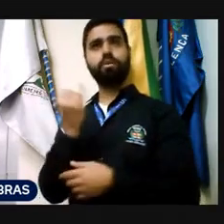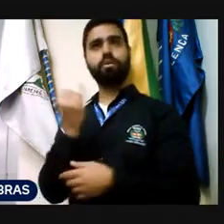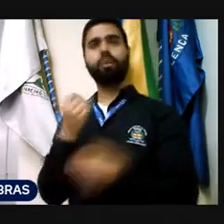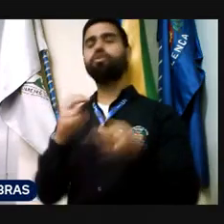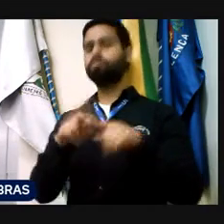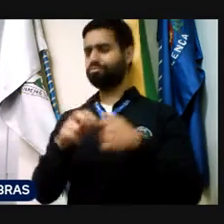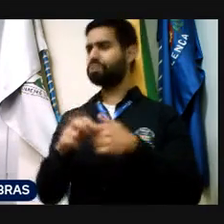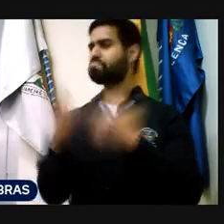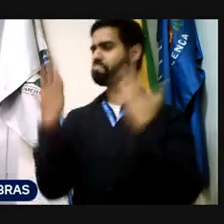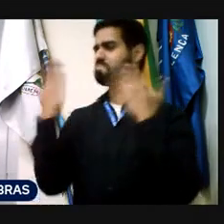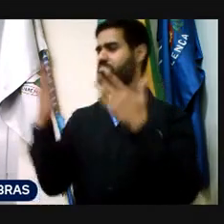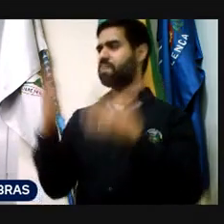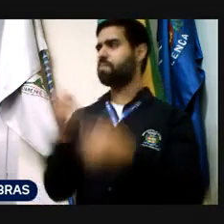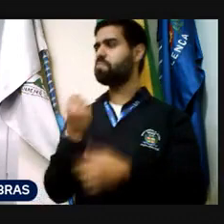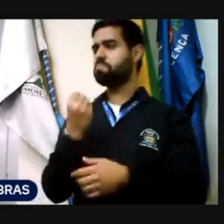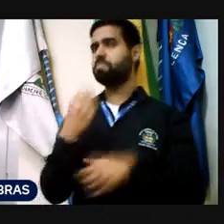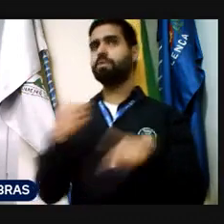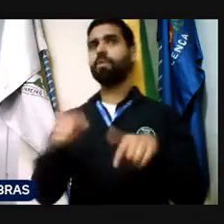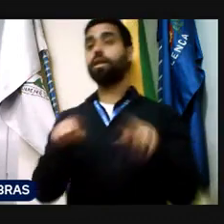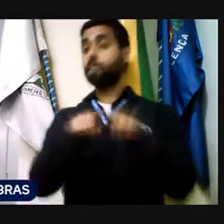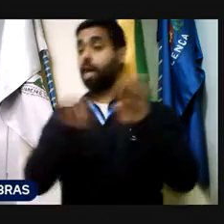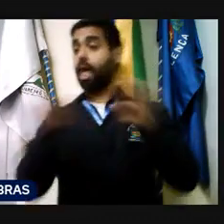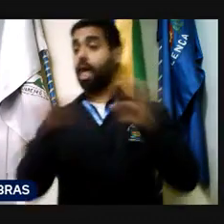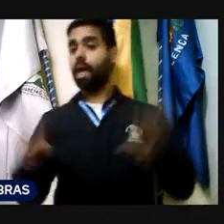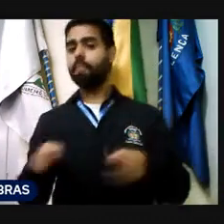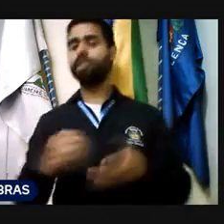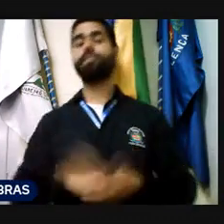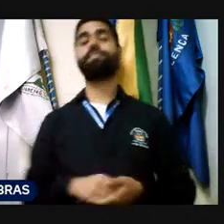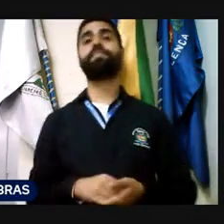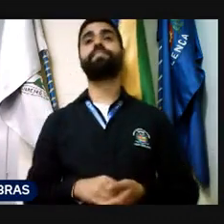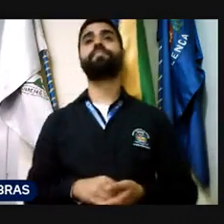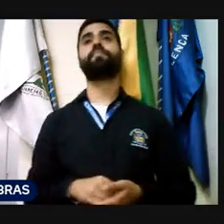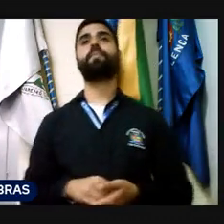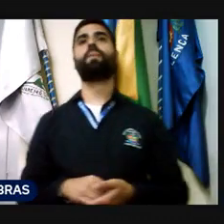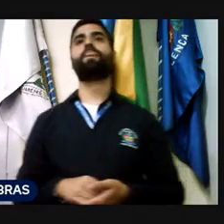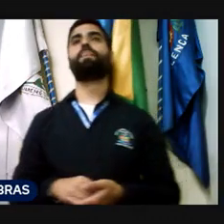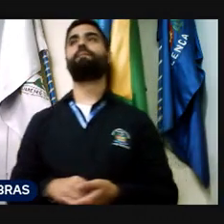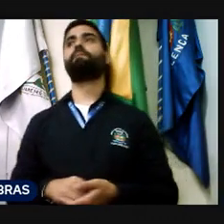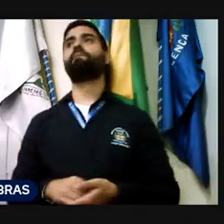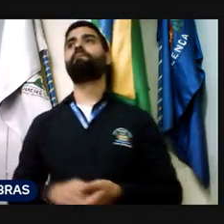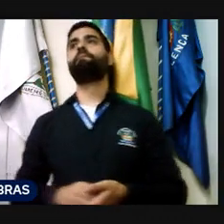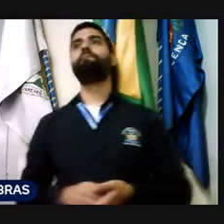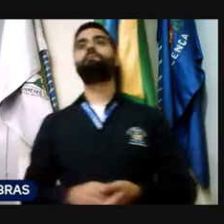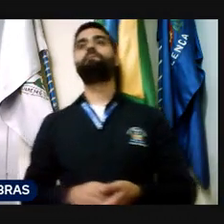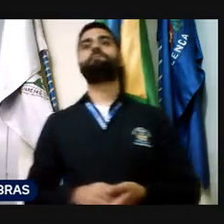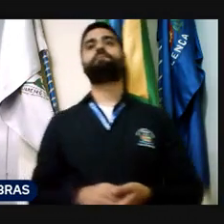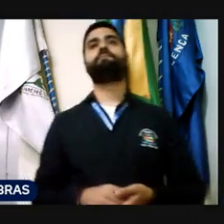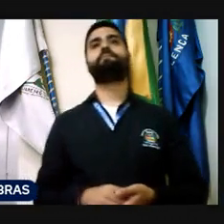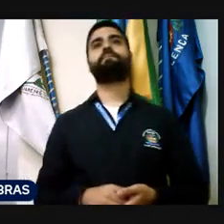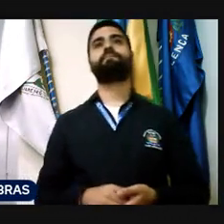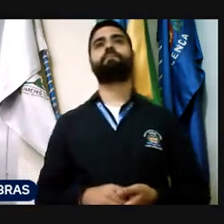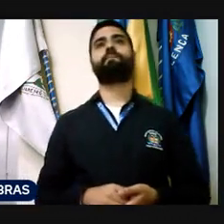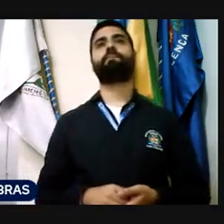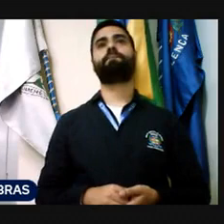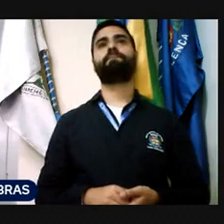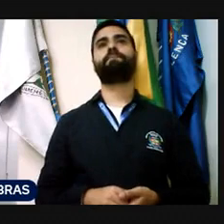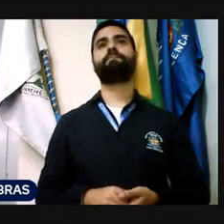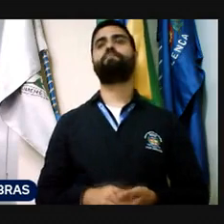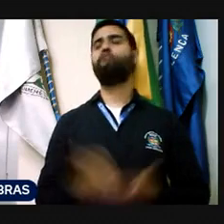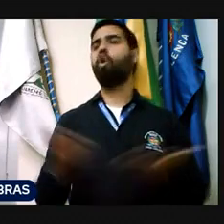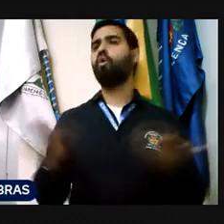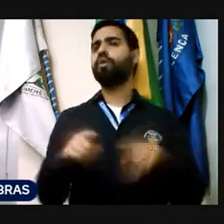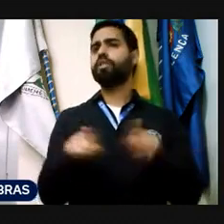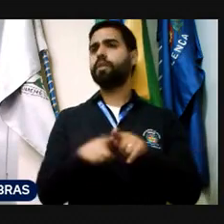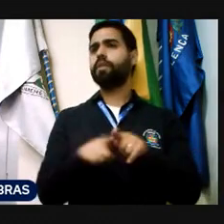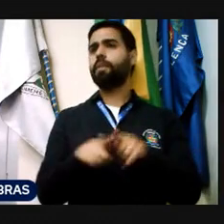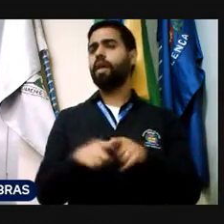aqui. Parabéns a Vossa Excelência e à mesa pela iniciativa. Senhor presidente, hoje eu participei da reinauguração